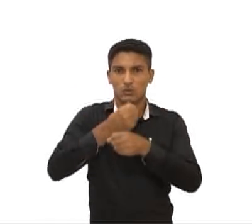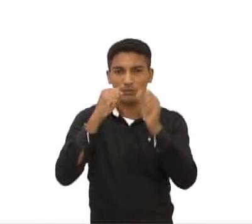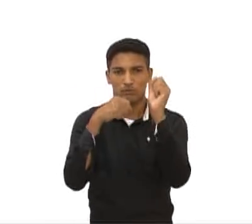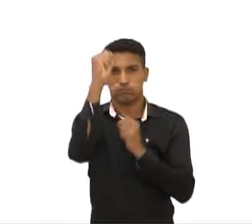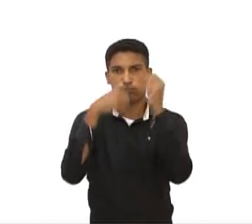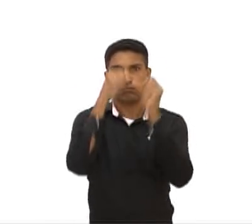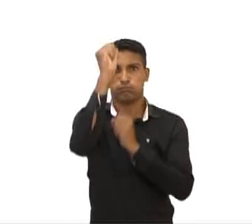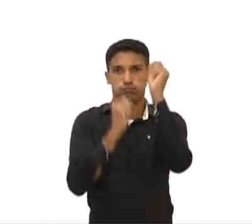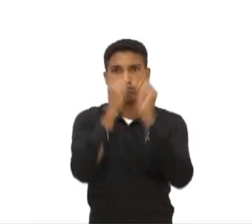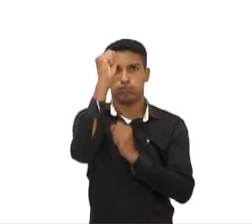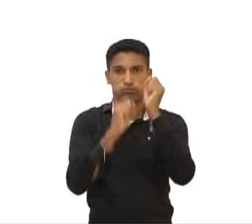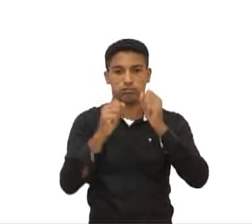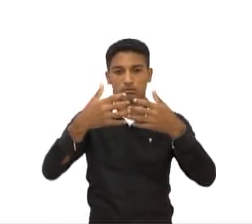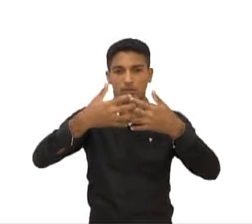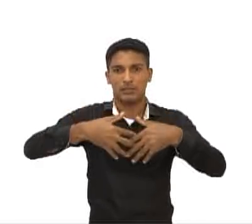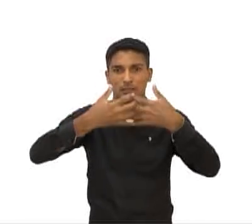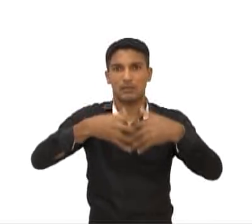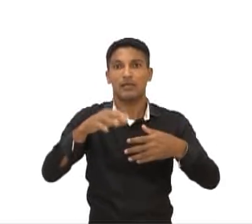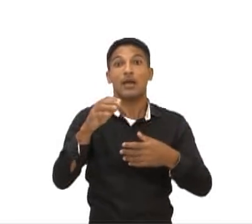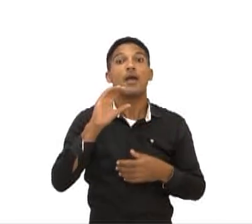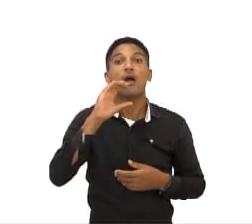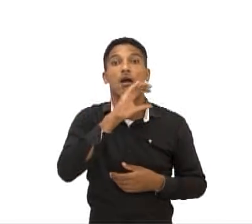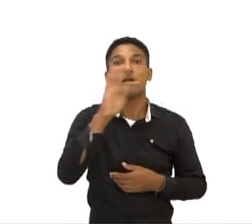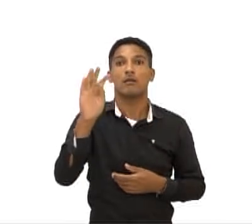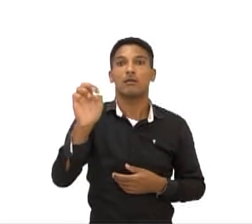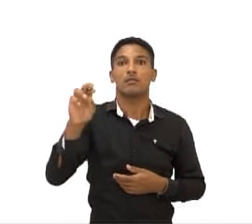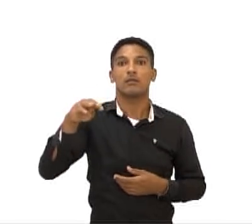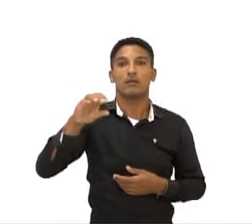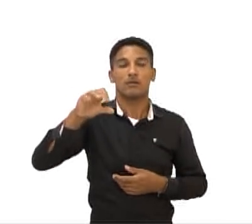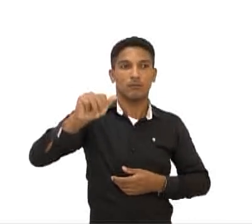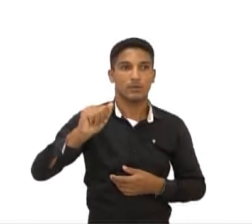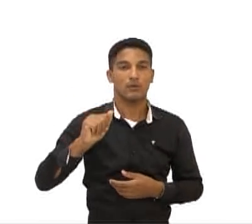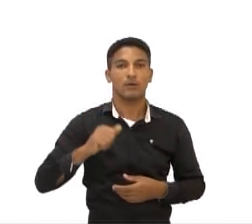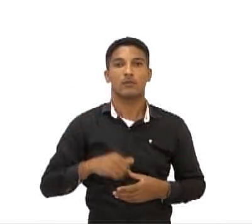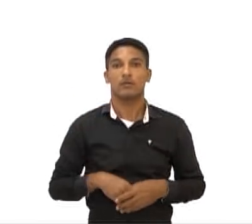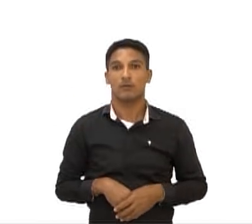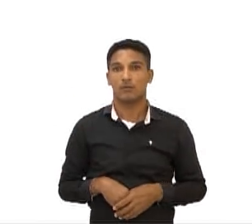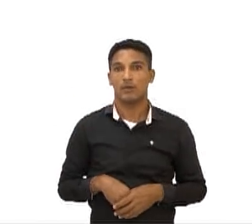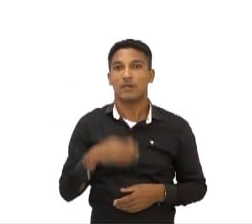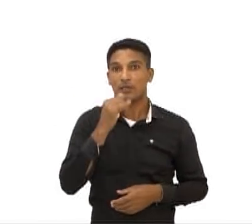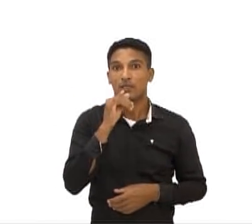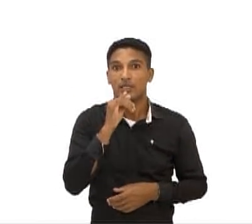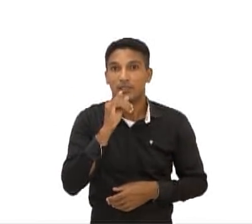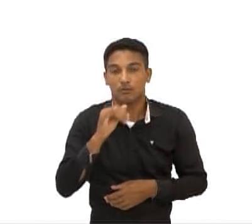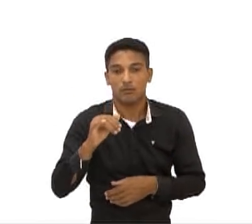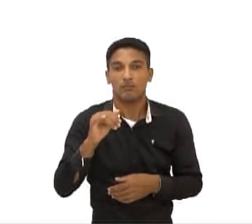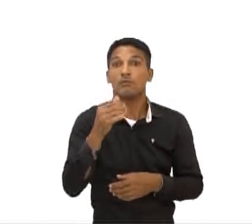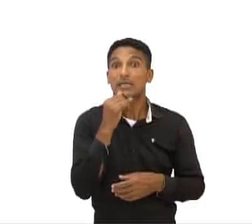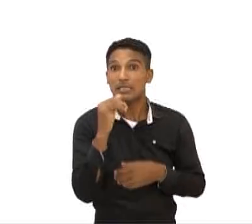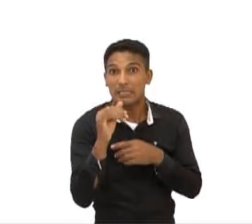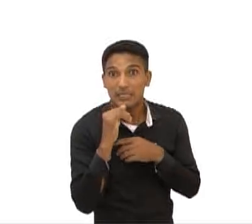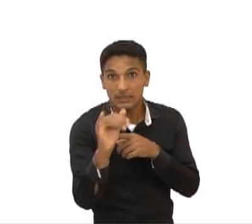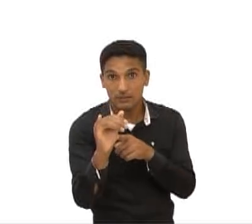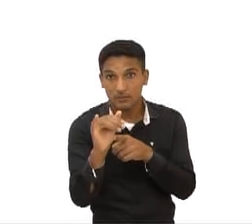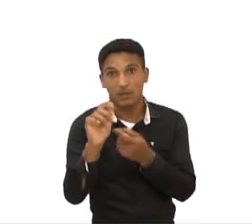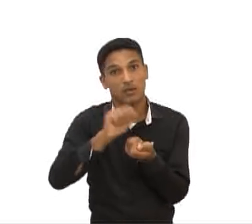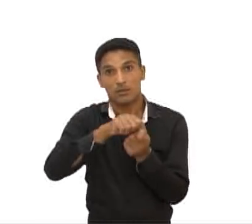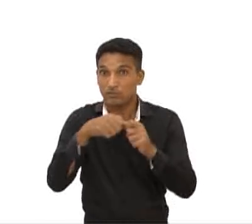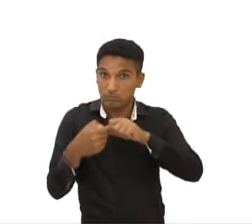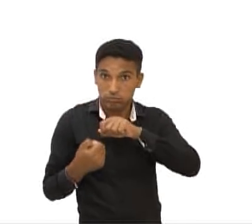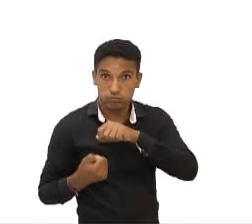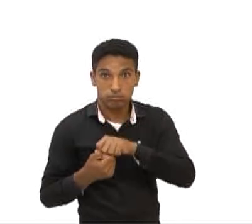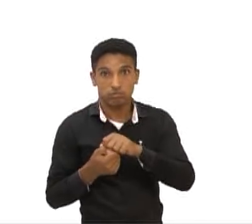em ciclos retire energia na forma de calor de uma fonte, transformando integralmente em trabalho. Afirmativa